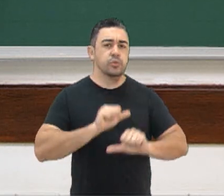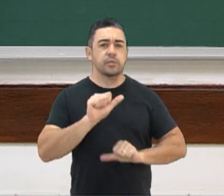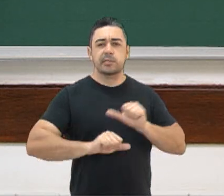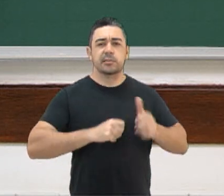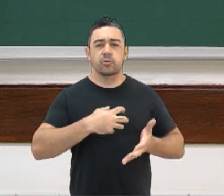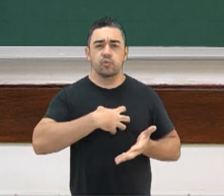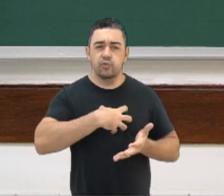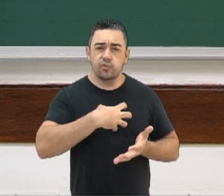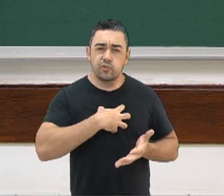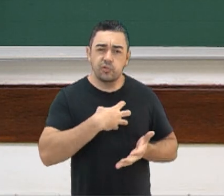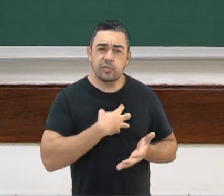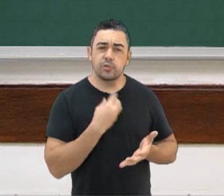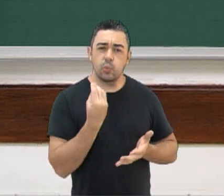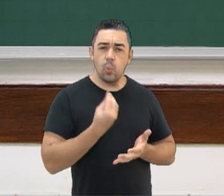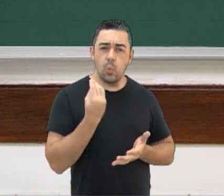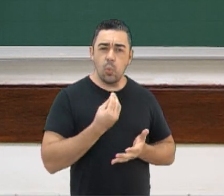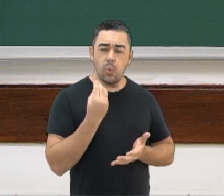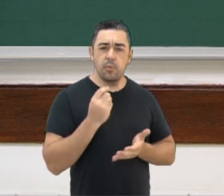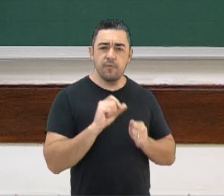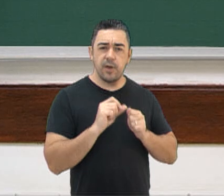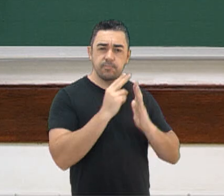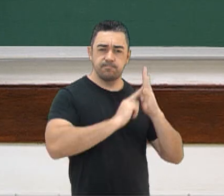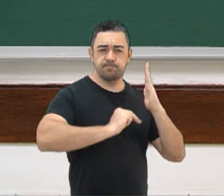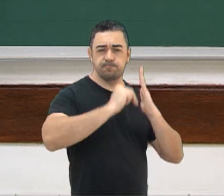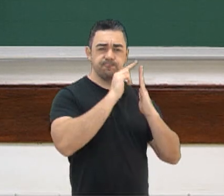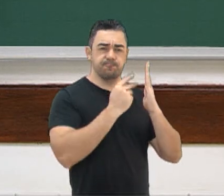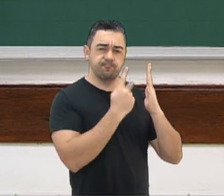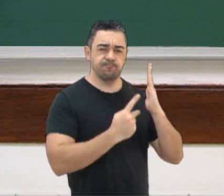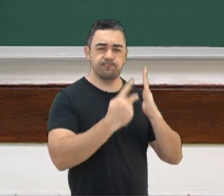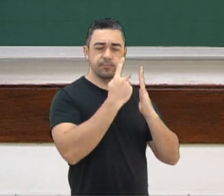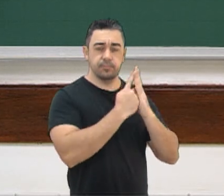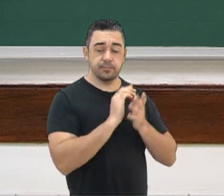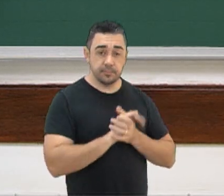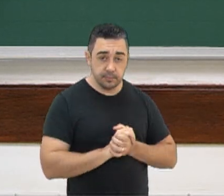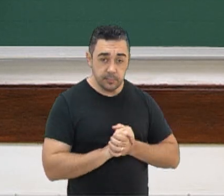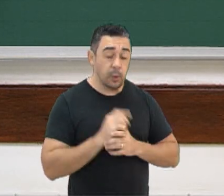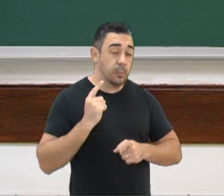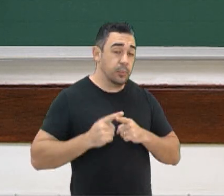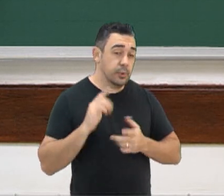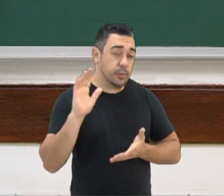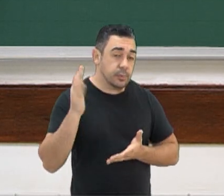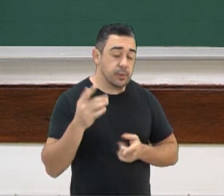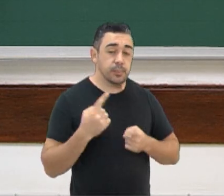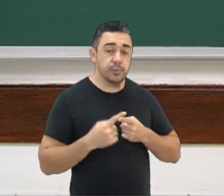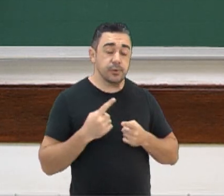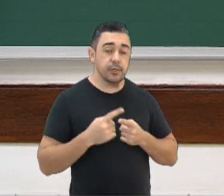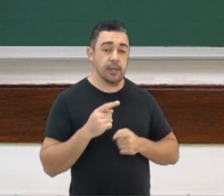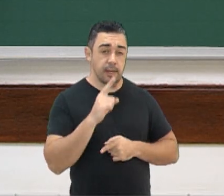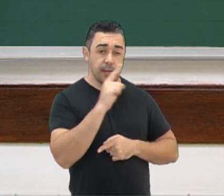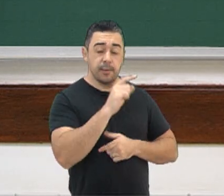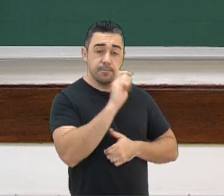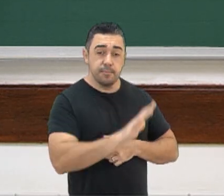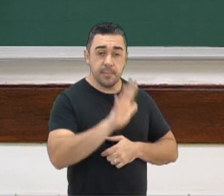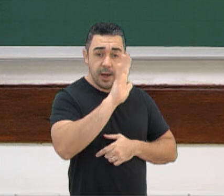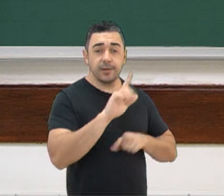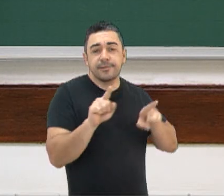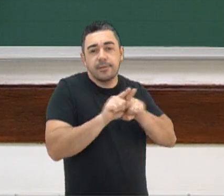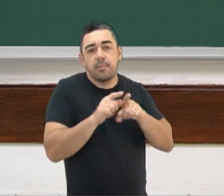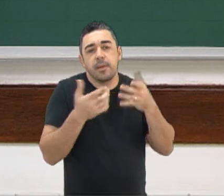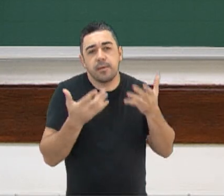na maneira como a imagem é apresentada. E isso acontece porque essas imagens também